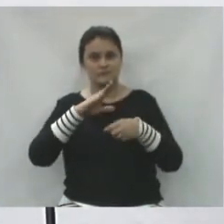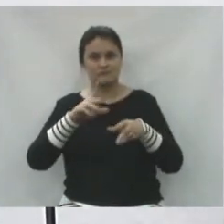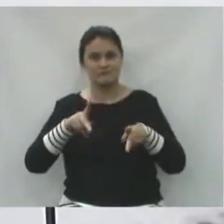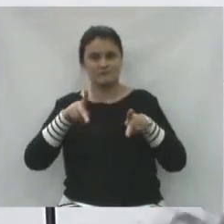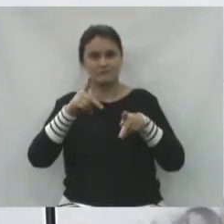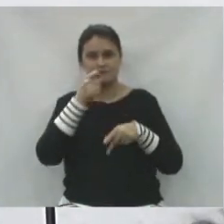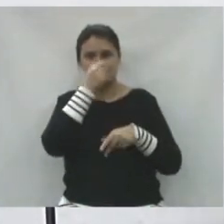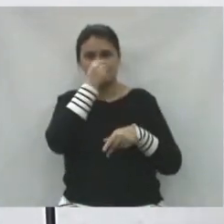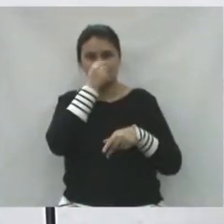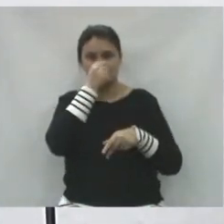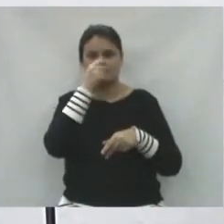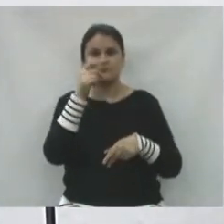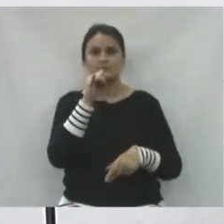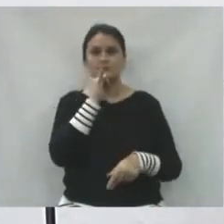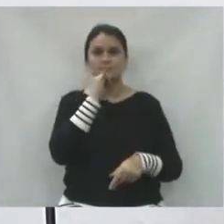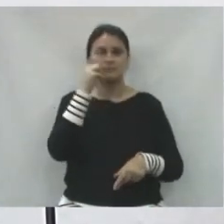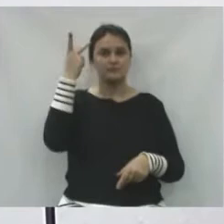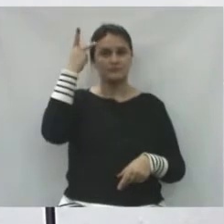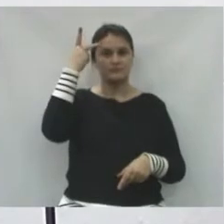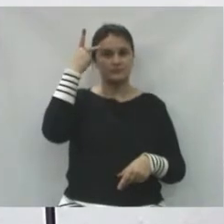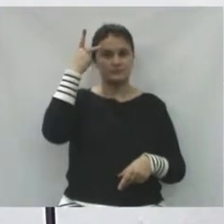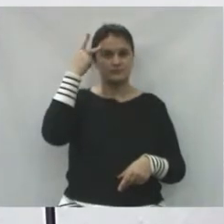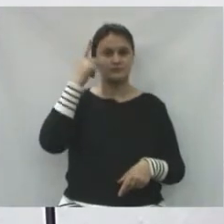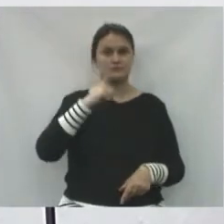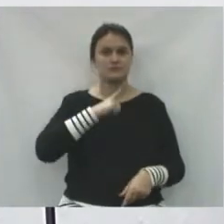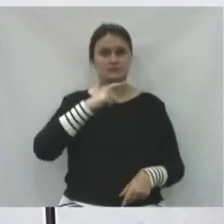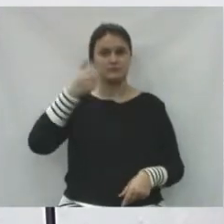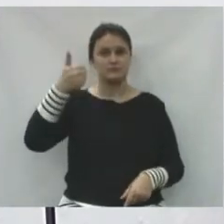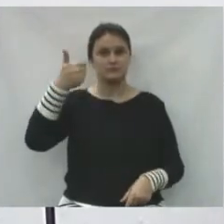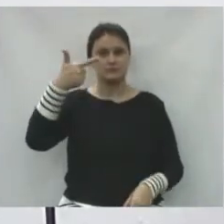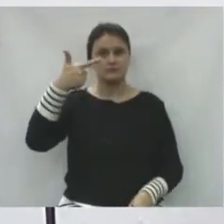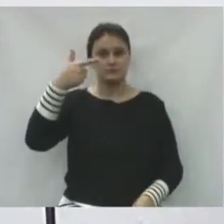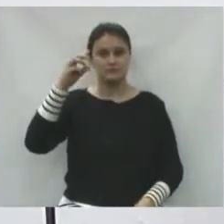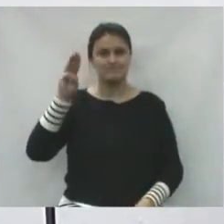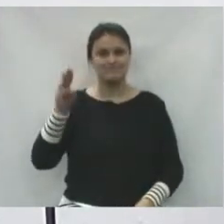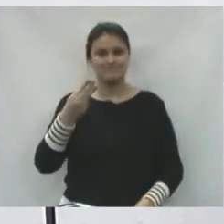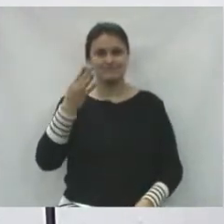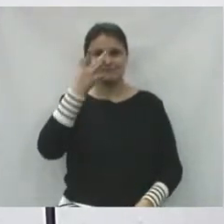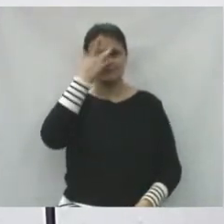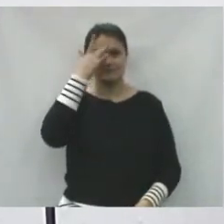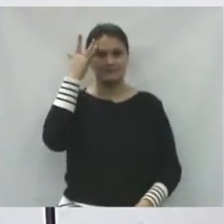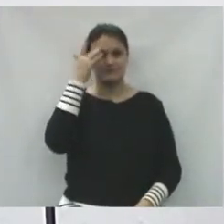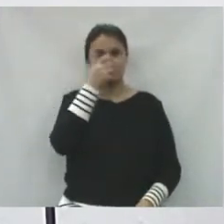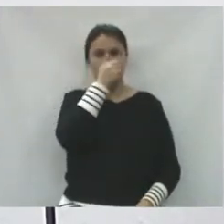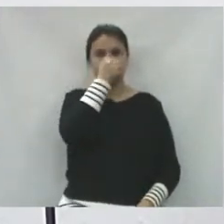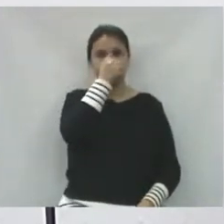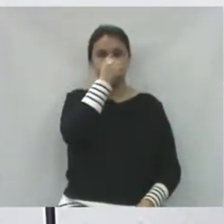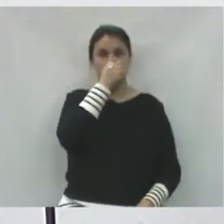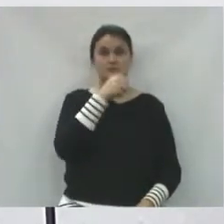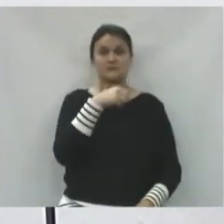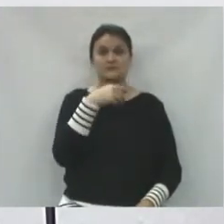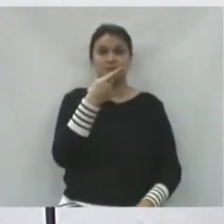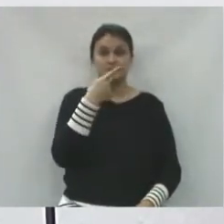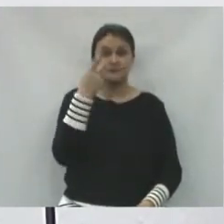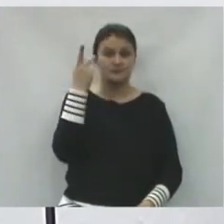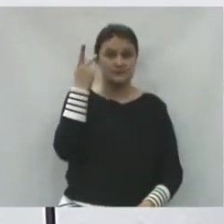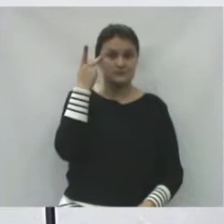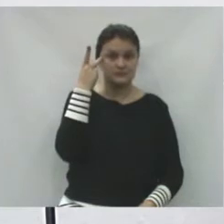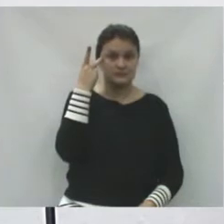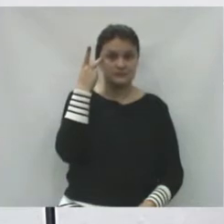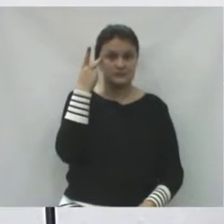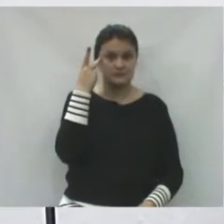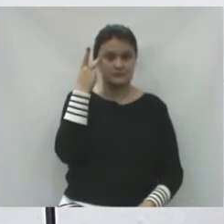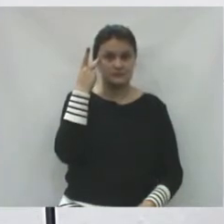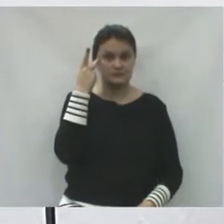Brasil, São Paulo, por exemplo, com mais de 12 milhões de habitantes. E por falar no município de São